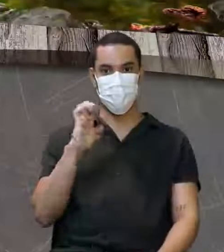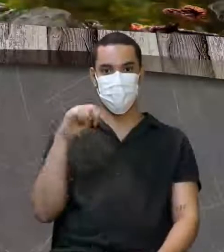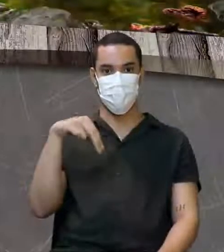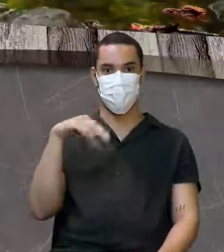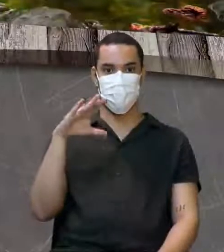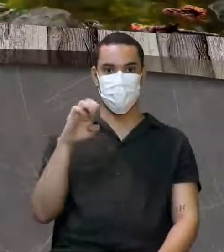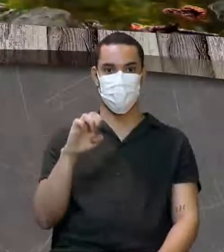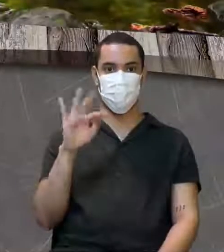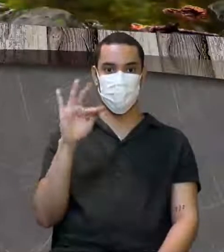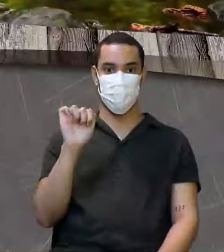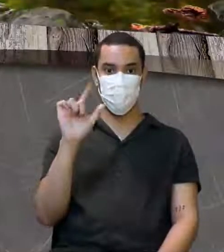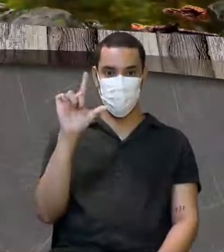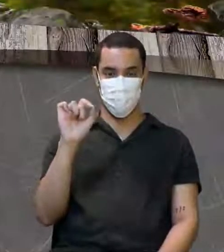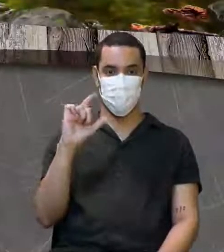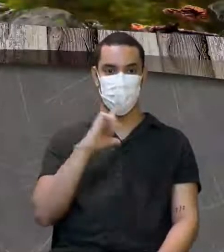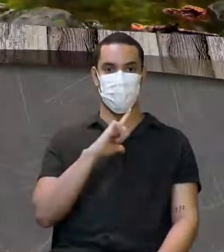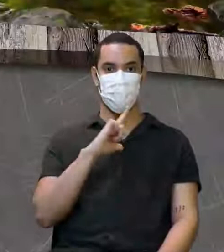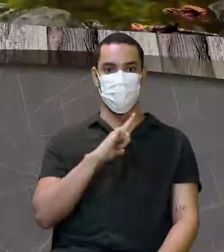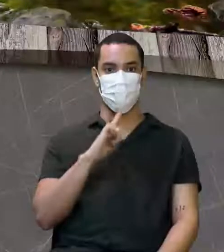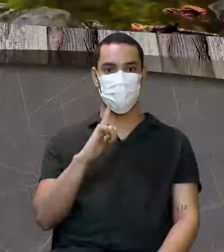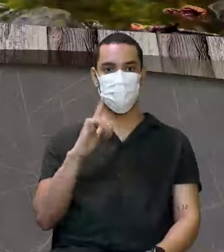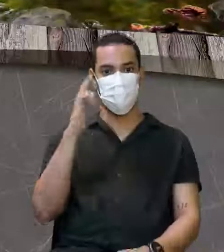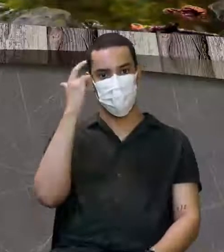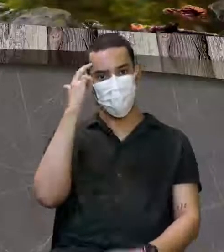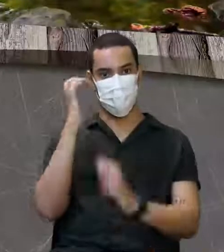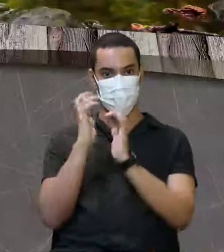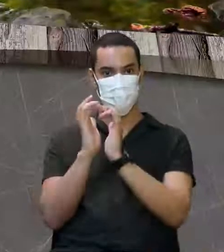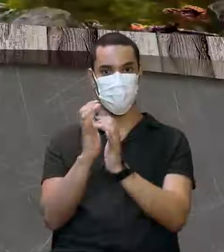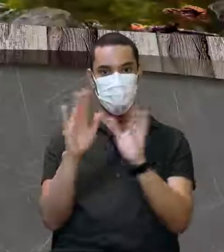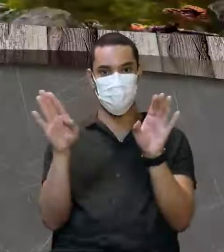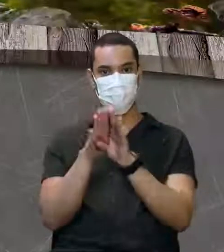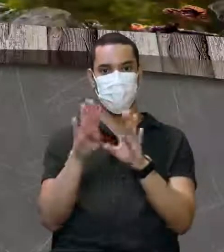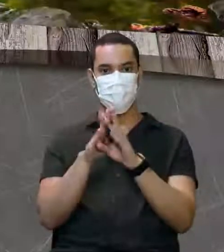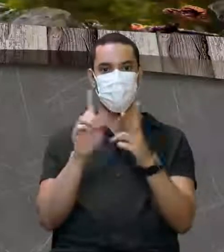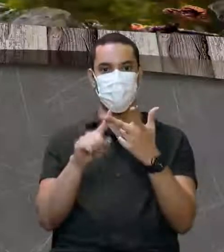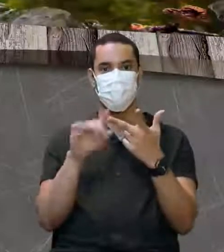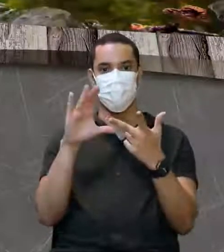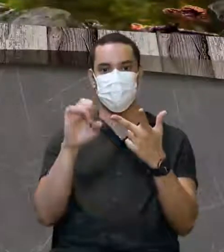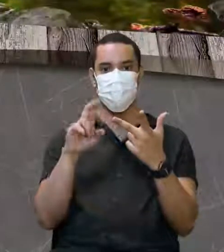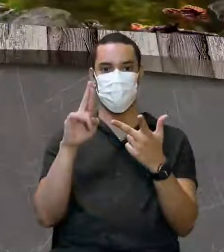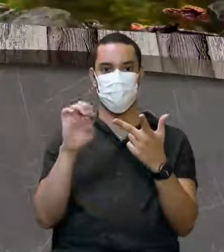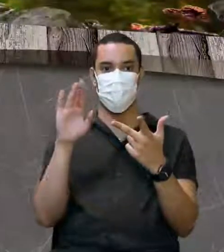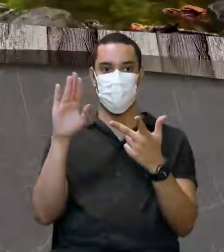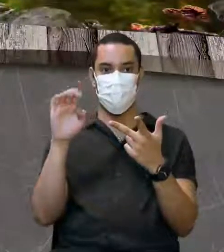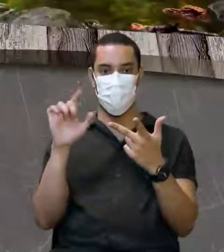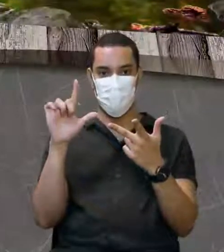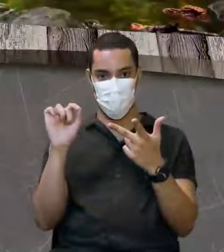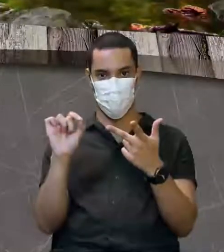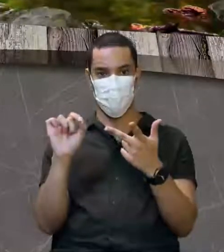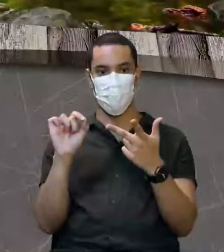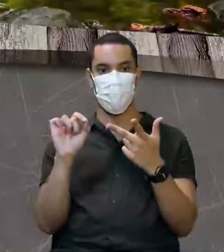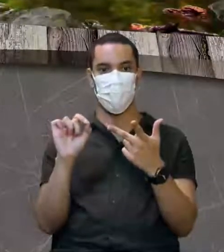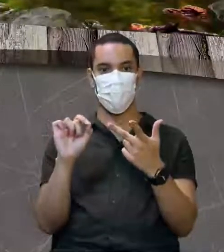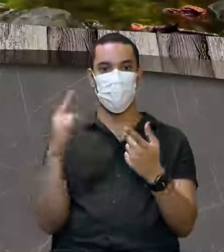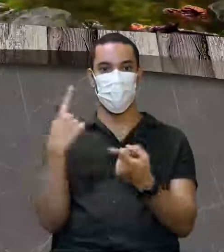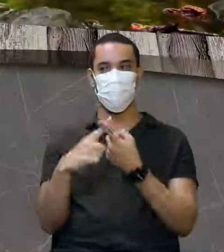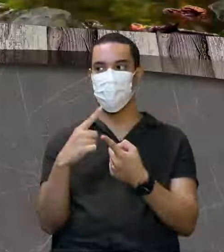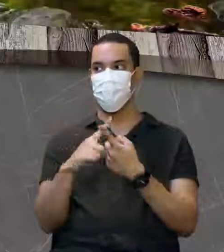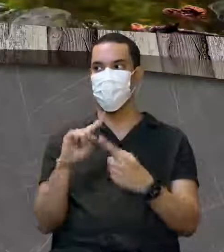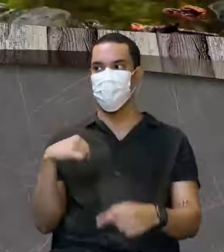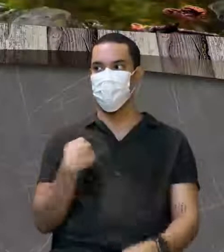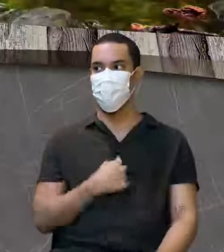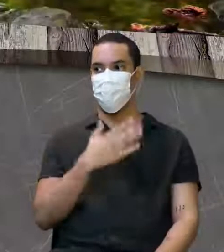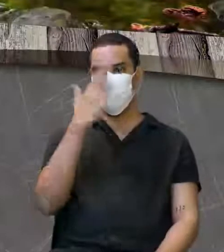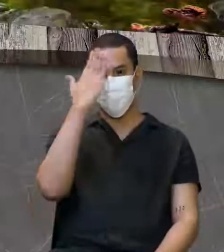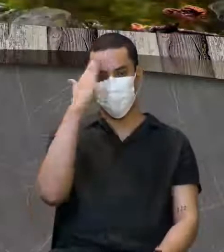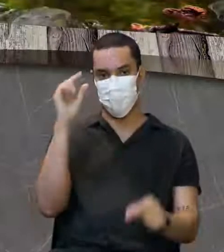o cérebro e o cerebelo, não é? Que vai, então, fazer com que